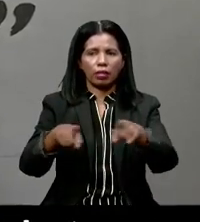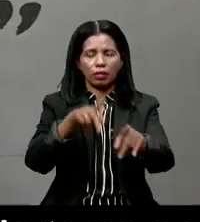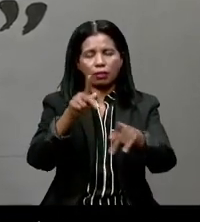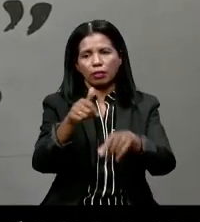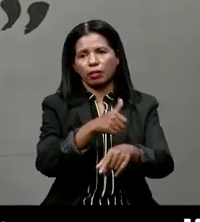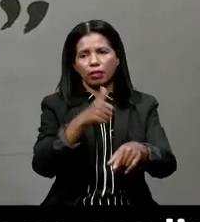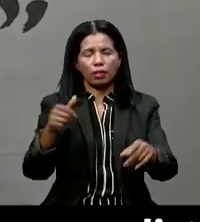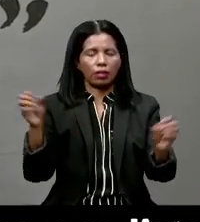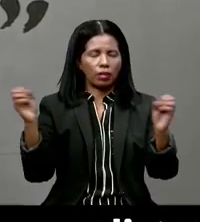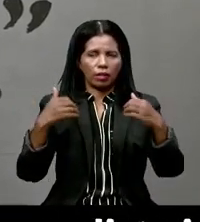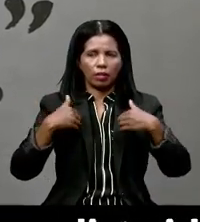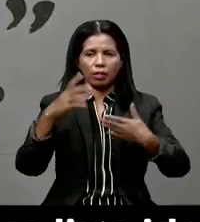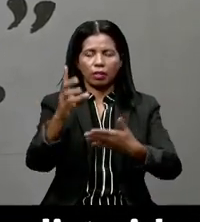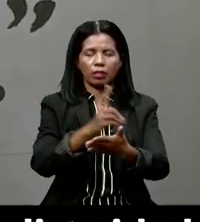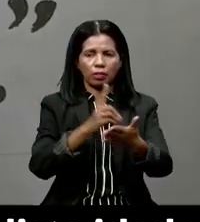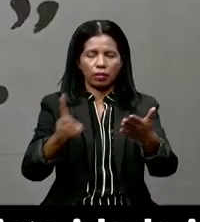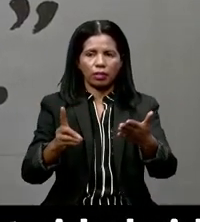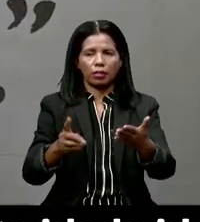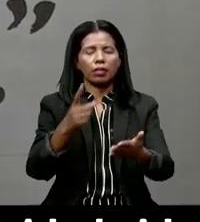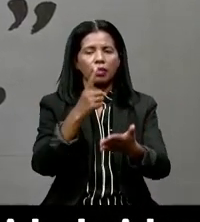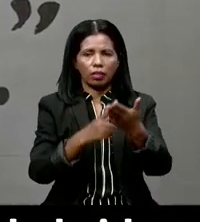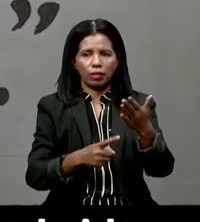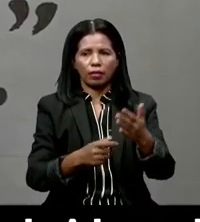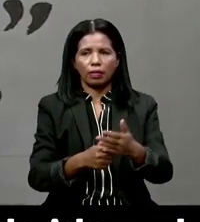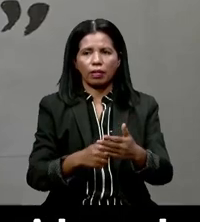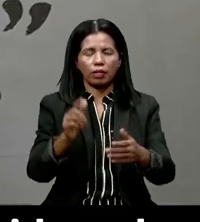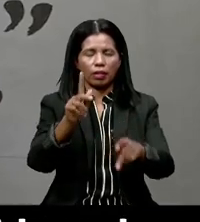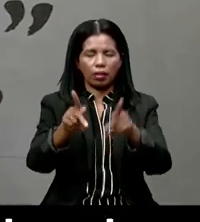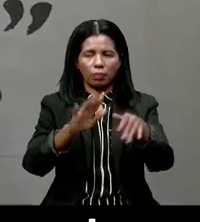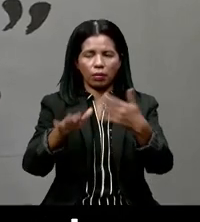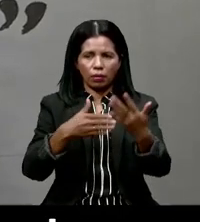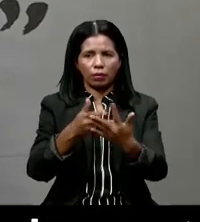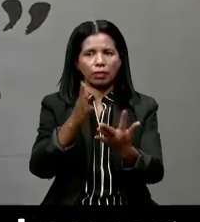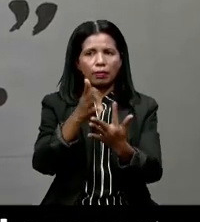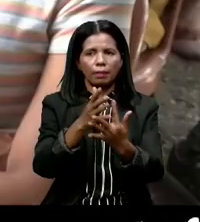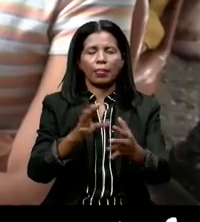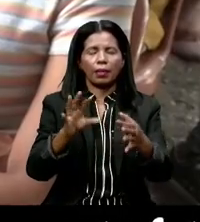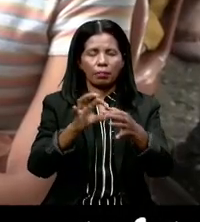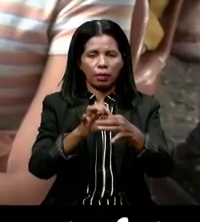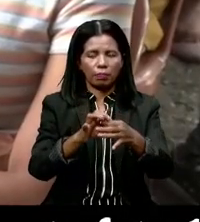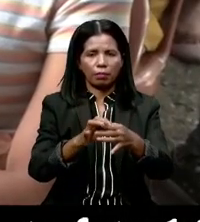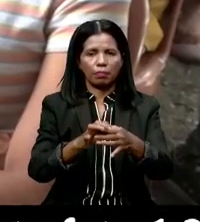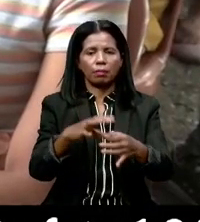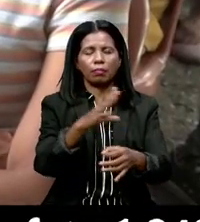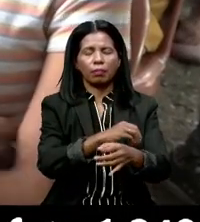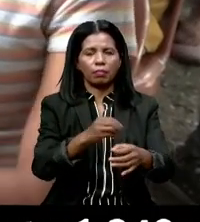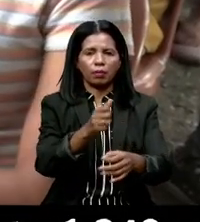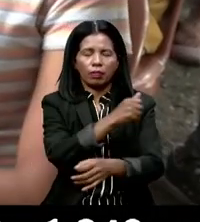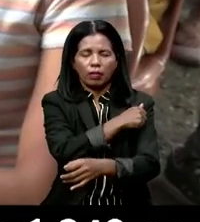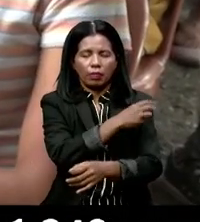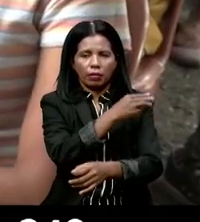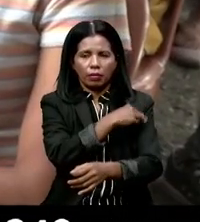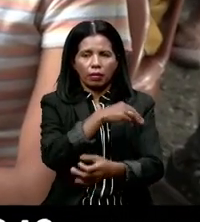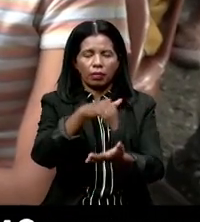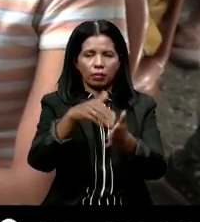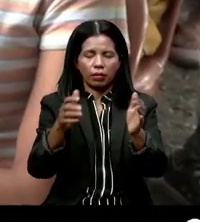selo sem discriminação e aspecto saída de e a comunidade ne le. Cidadão ne membro da Associação de Deficiência Mata ne Timor-Leste